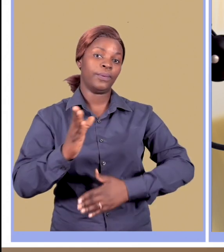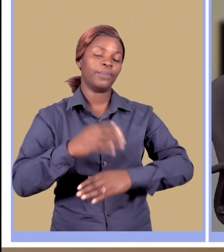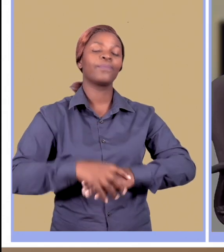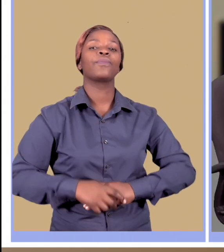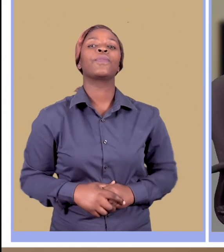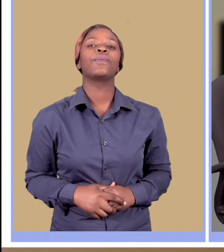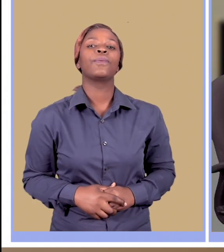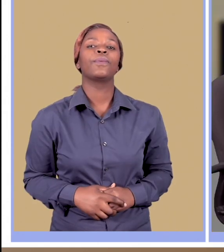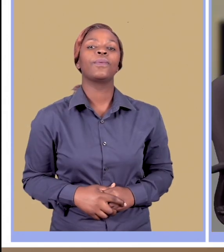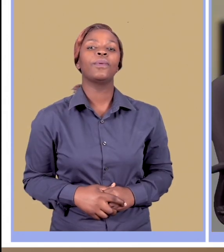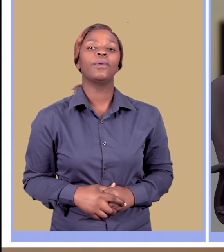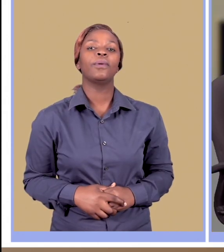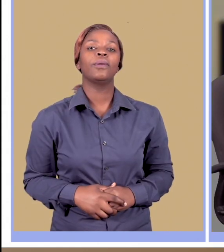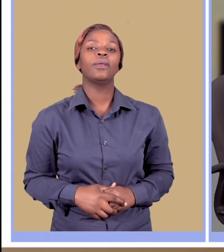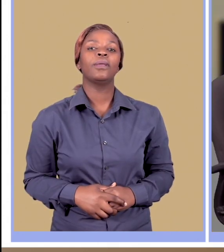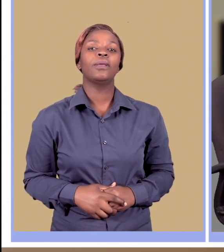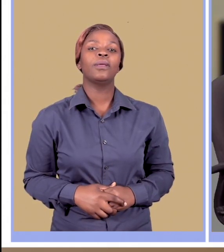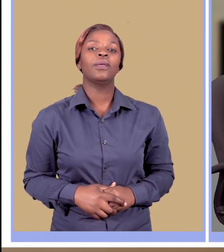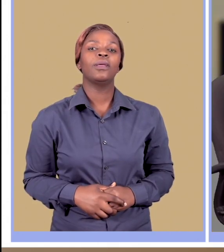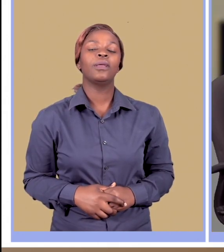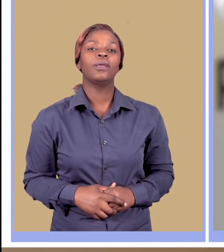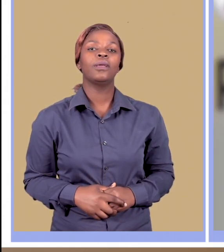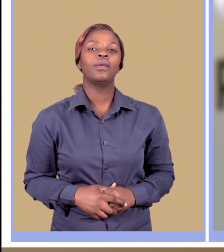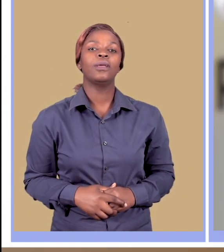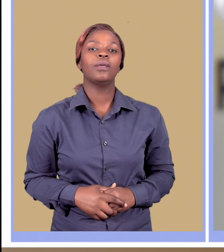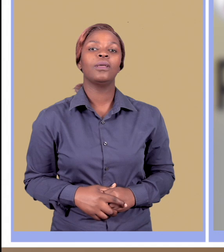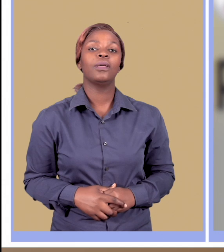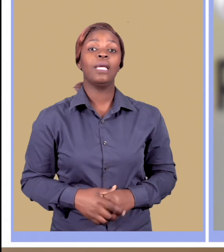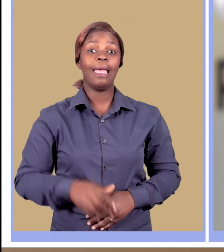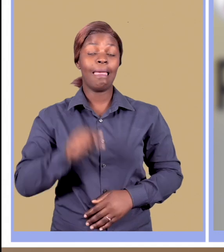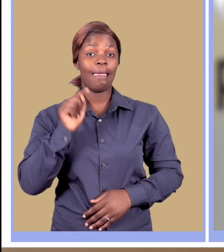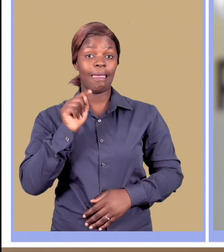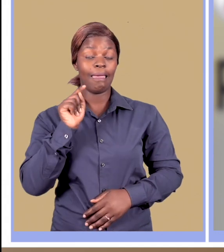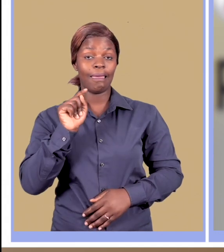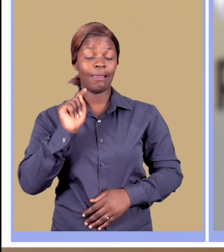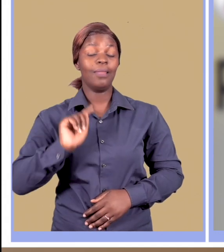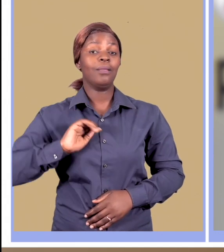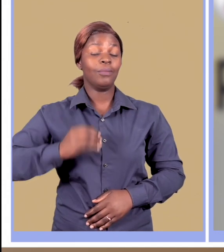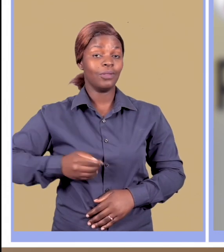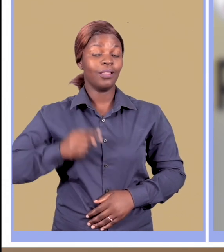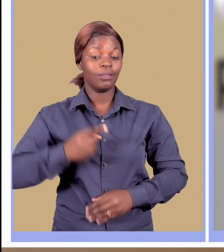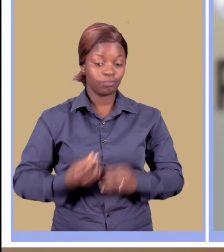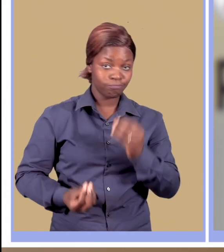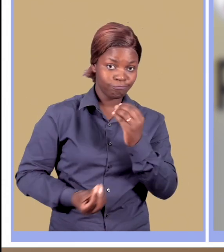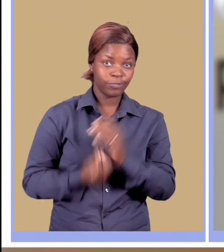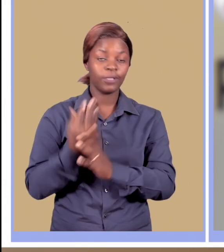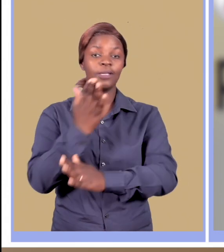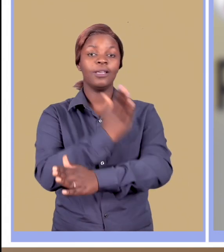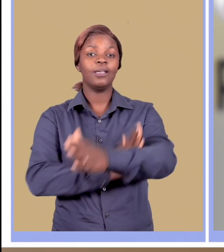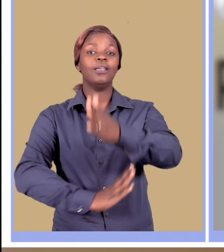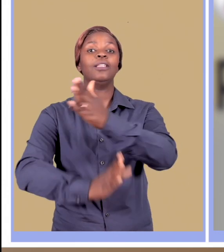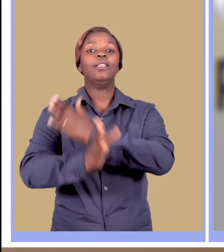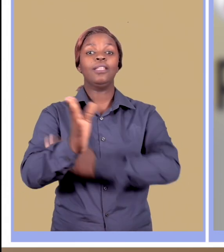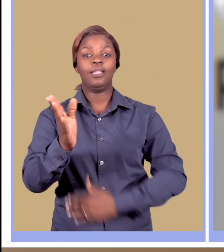ADEMO, Associação de Pessoas com Deficiência. Sim, senhora, ela é que fundou, né,